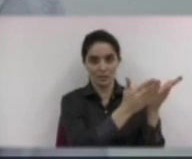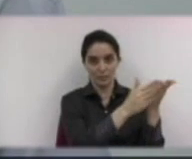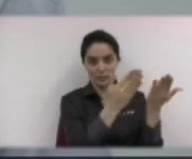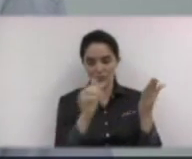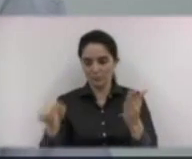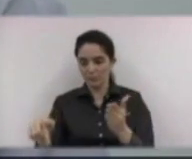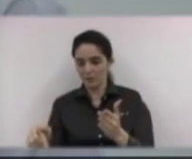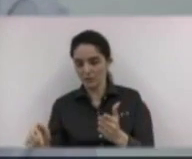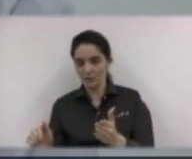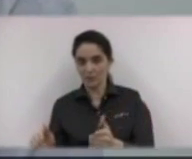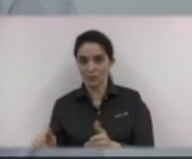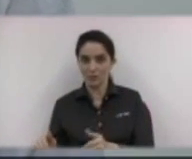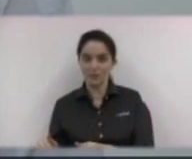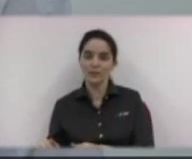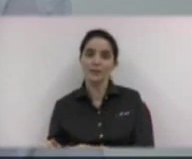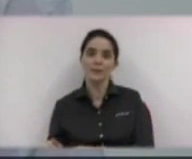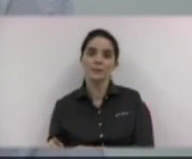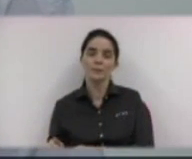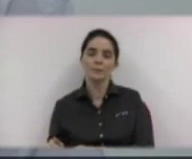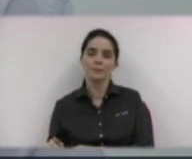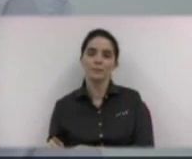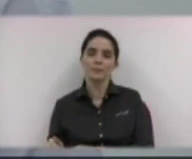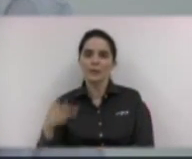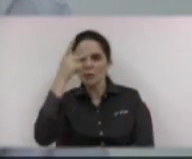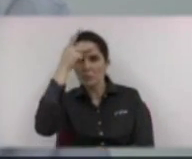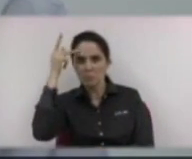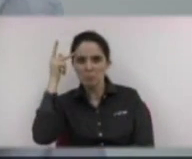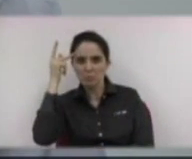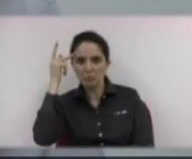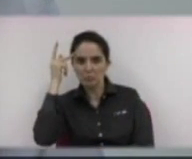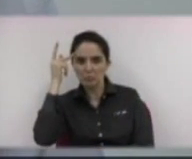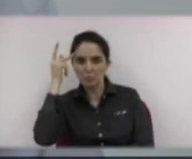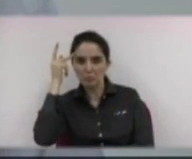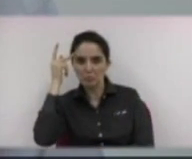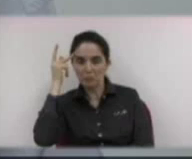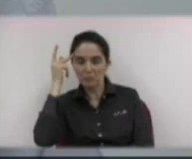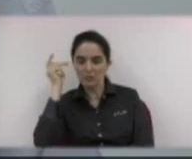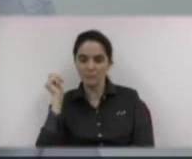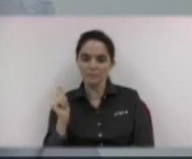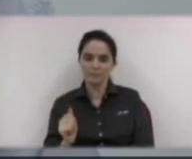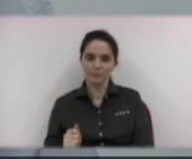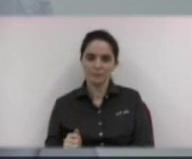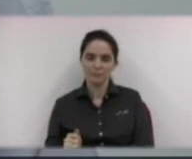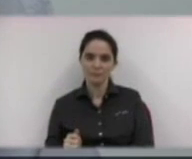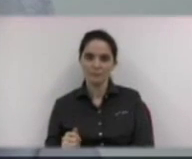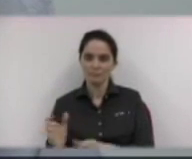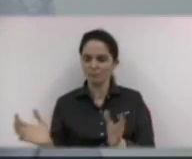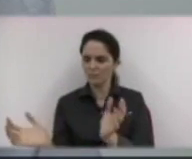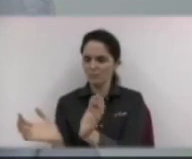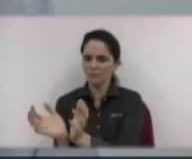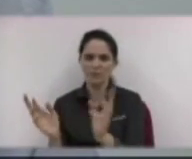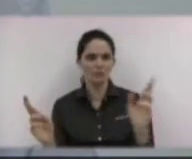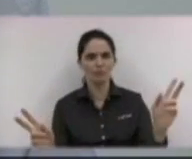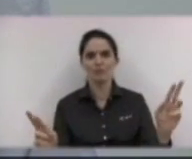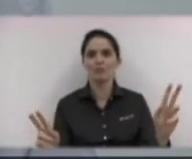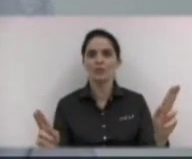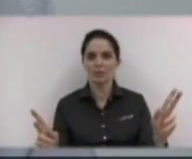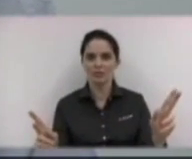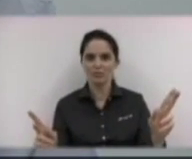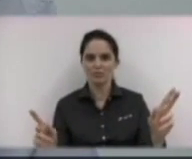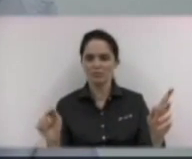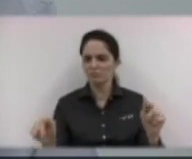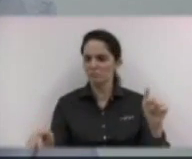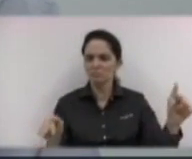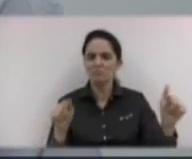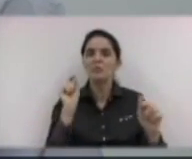enfim. É um documentário premiado no ano de 2014 e que merece de todos nós,